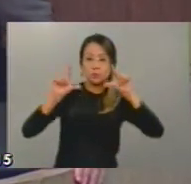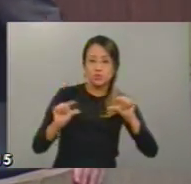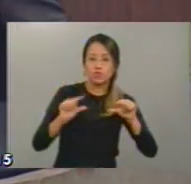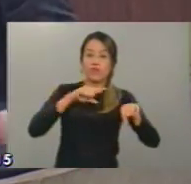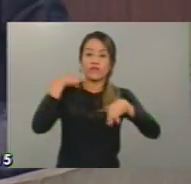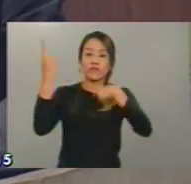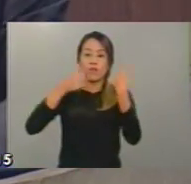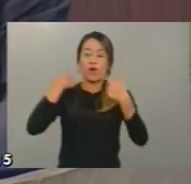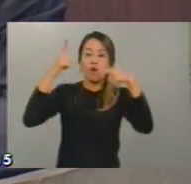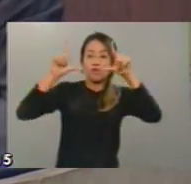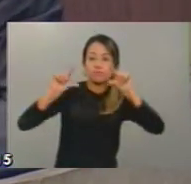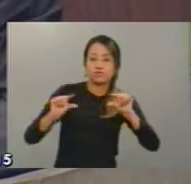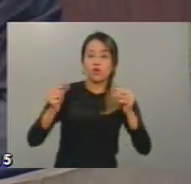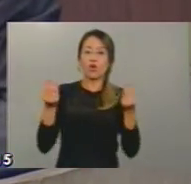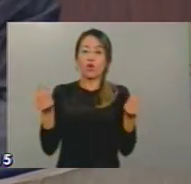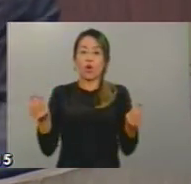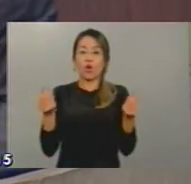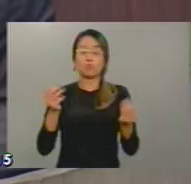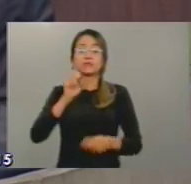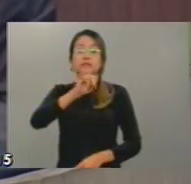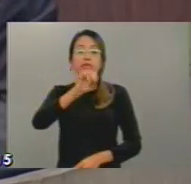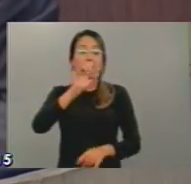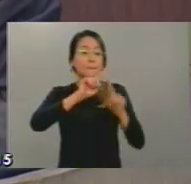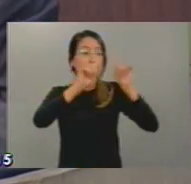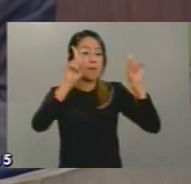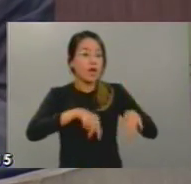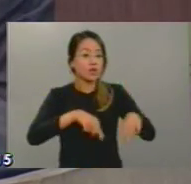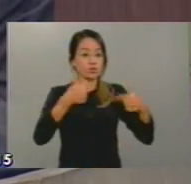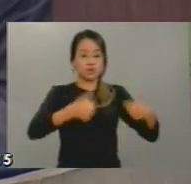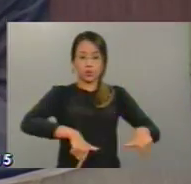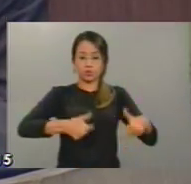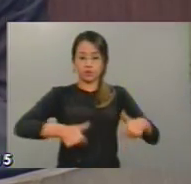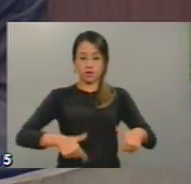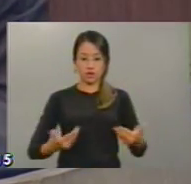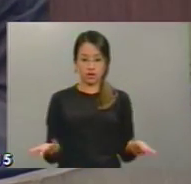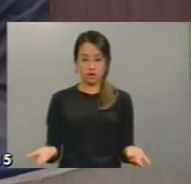dos homicídios. Assim,